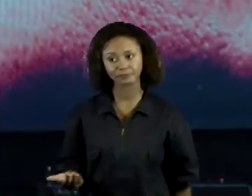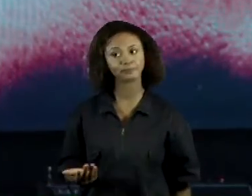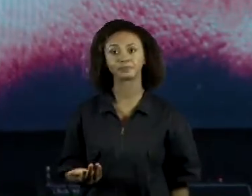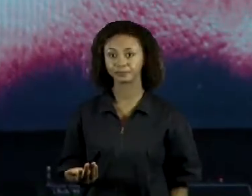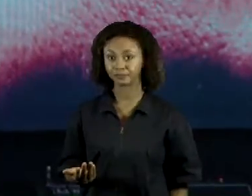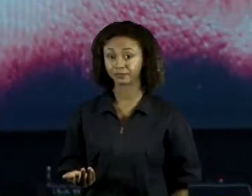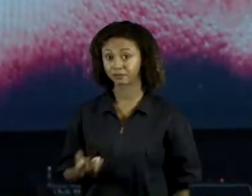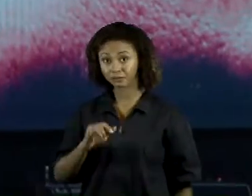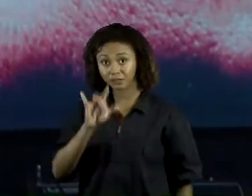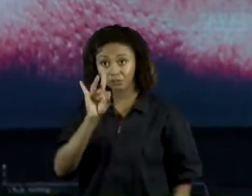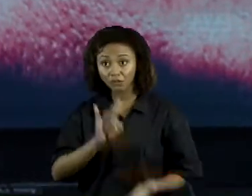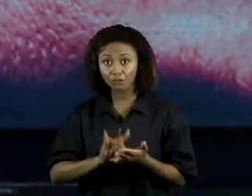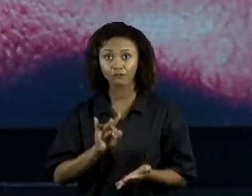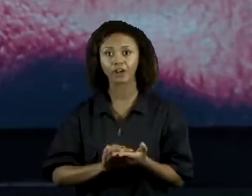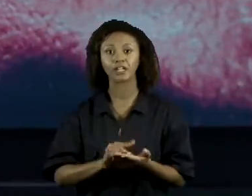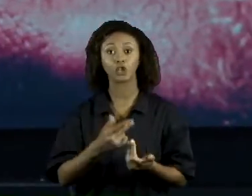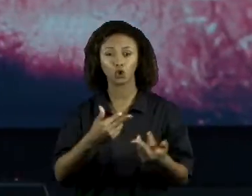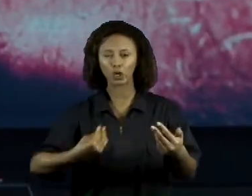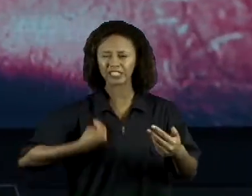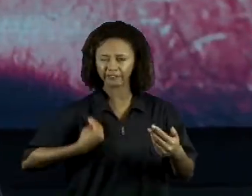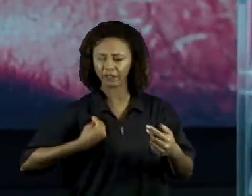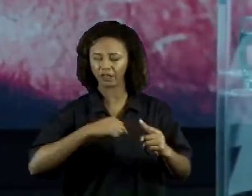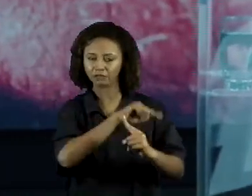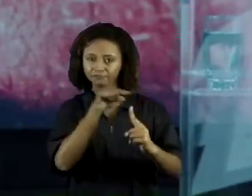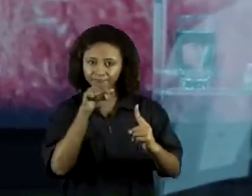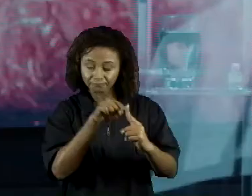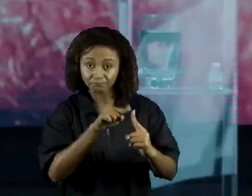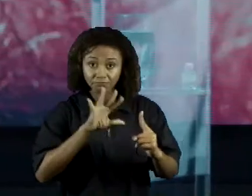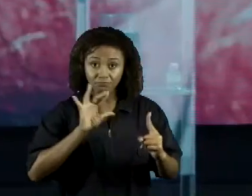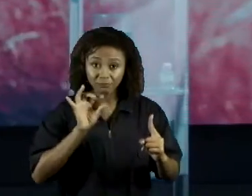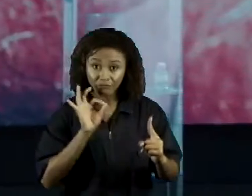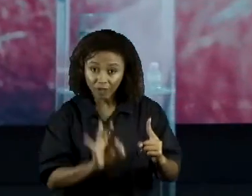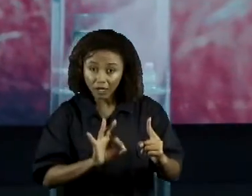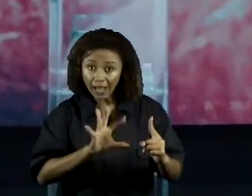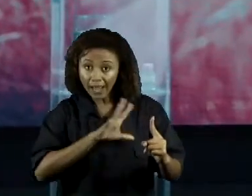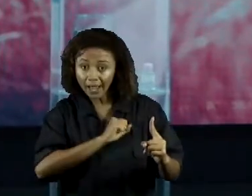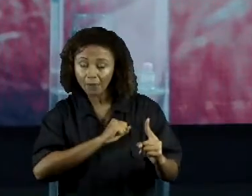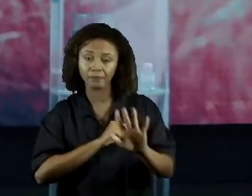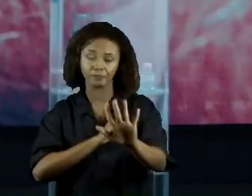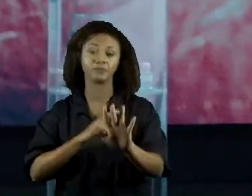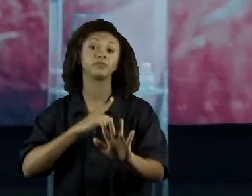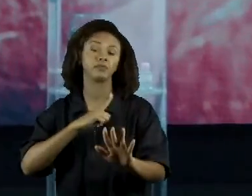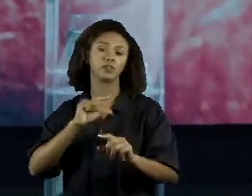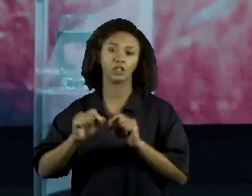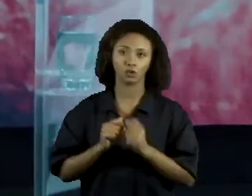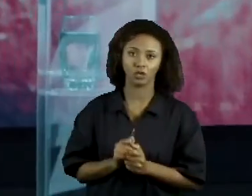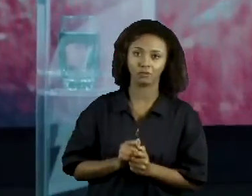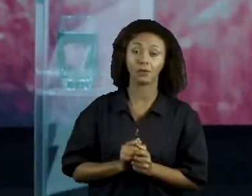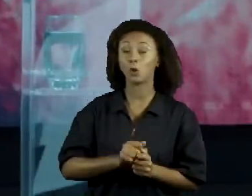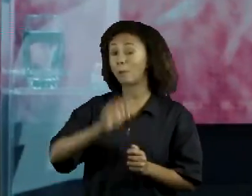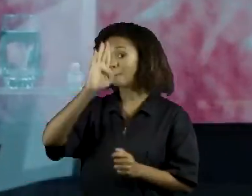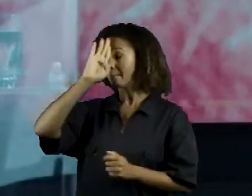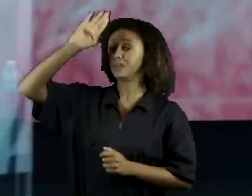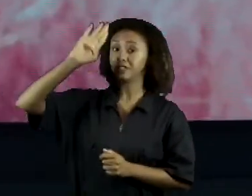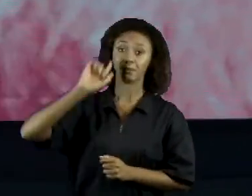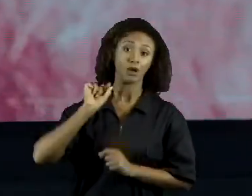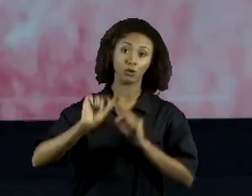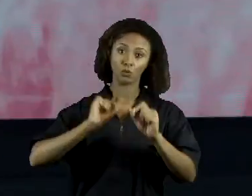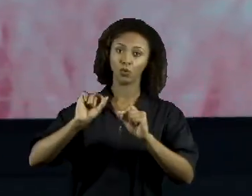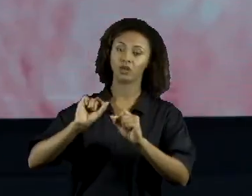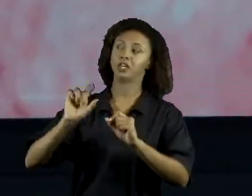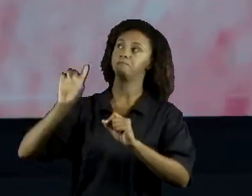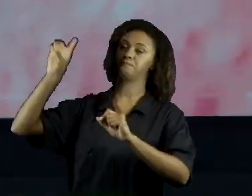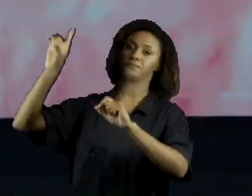o seu propósito, e aqui eu quero dizer o seguinte: existe um propósito macro que é glorificar a Deus. Mas